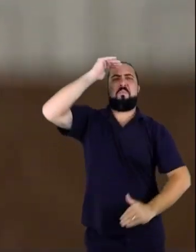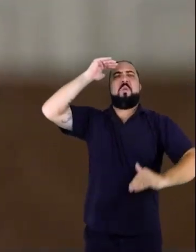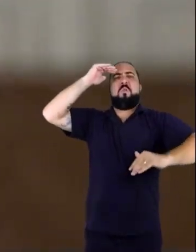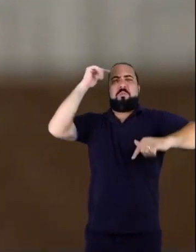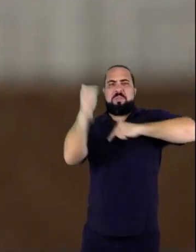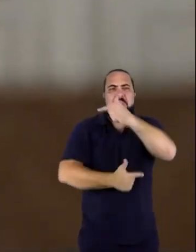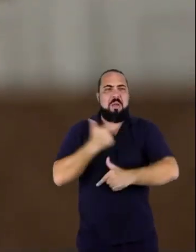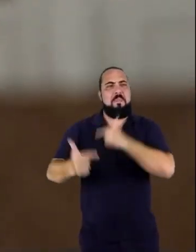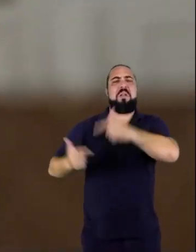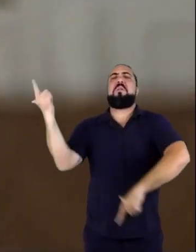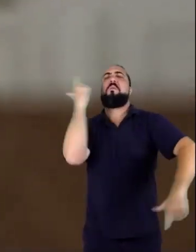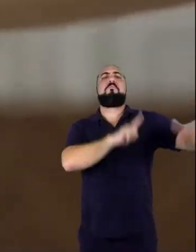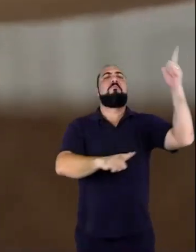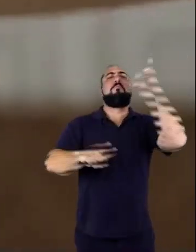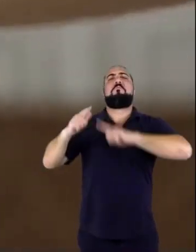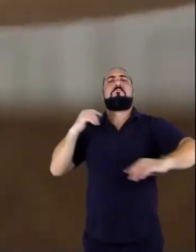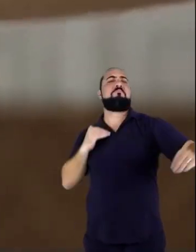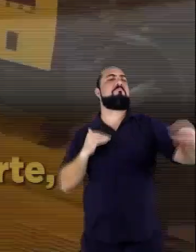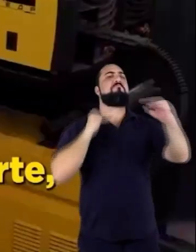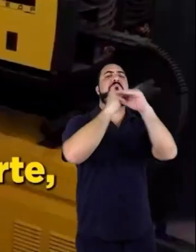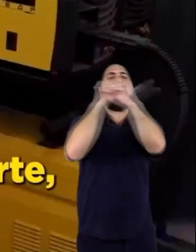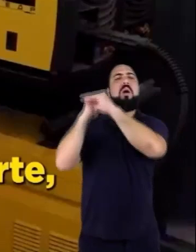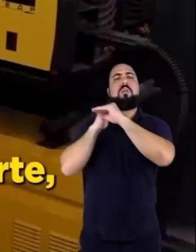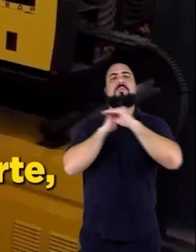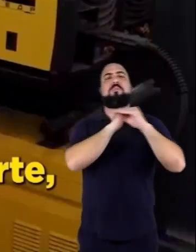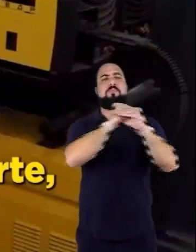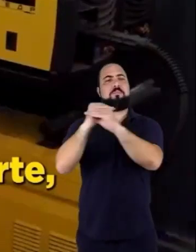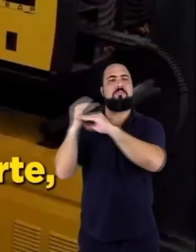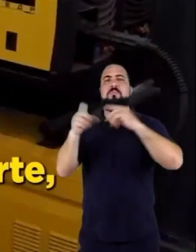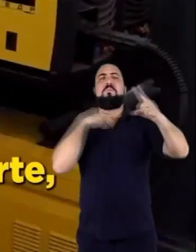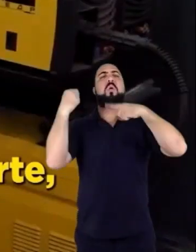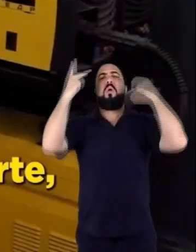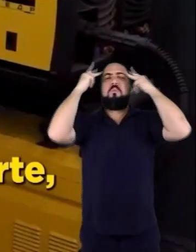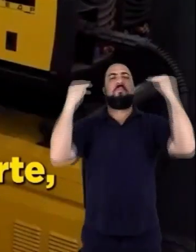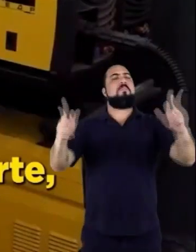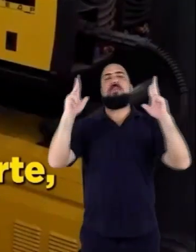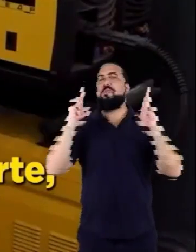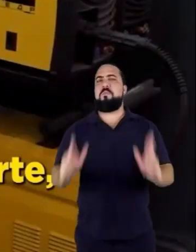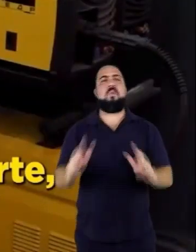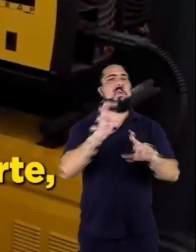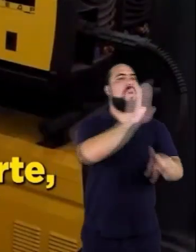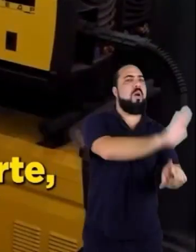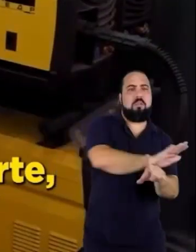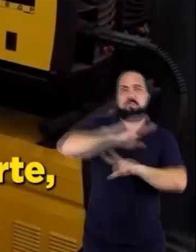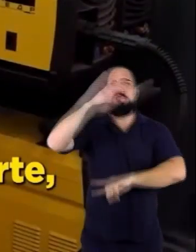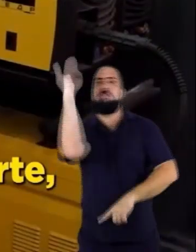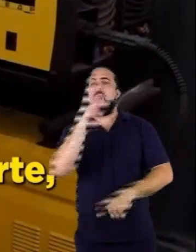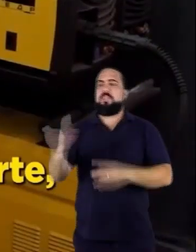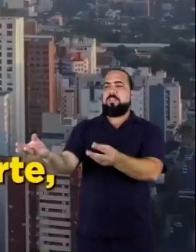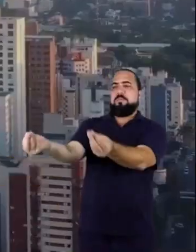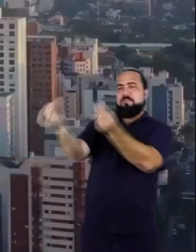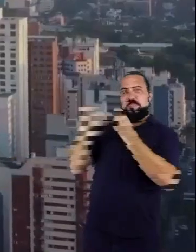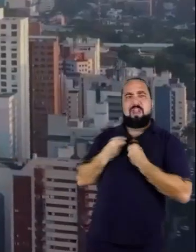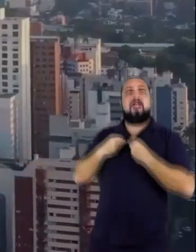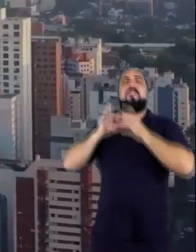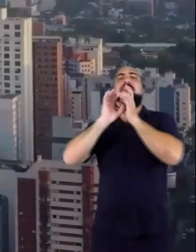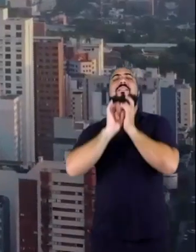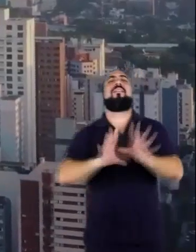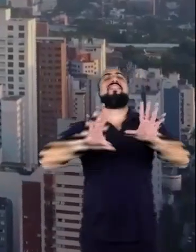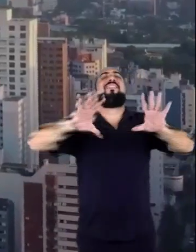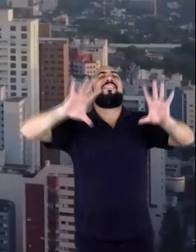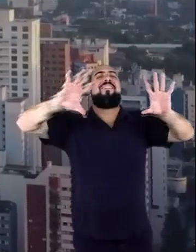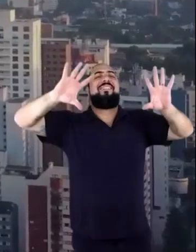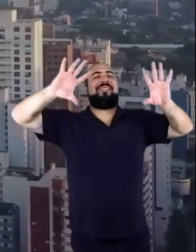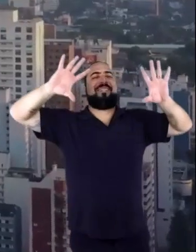prou dessa igualdade conseguimos conquistar com braço forte em